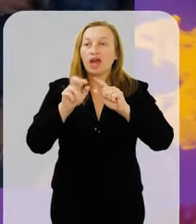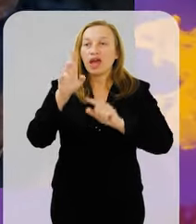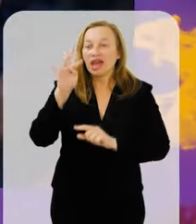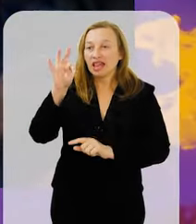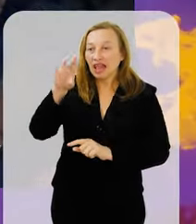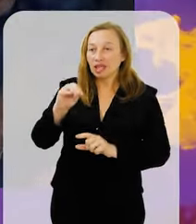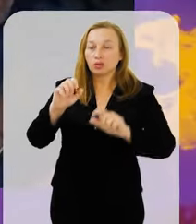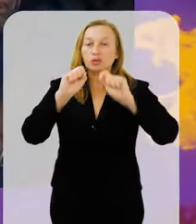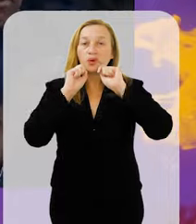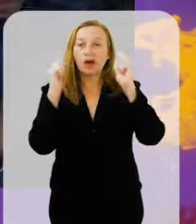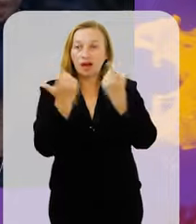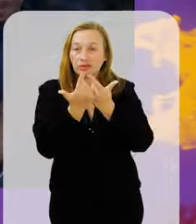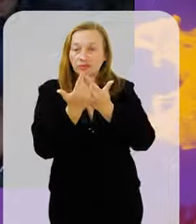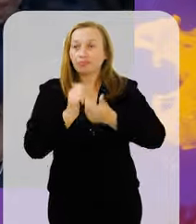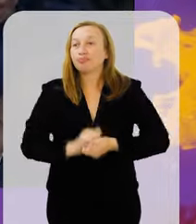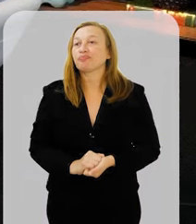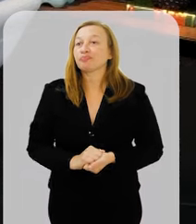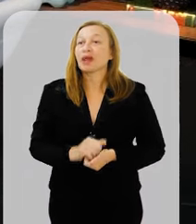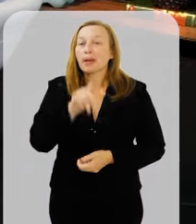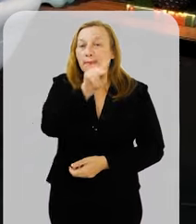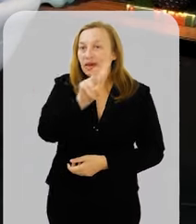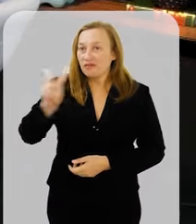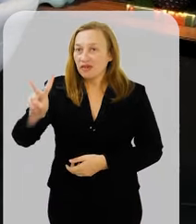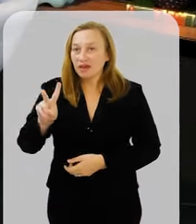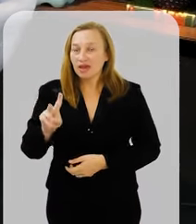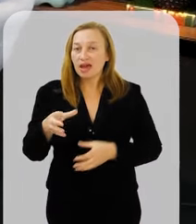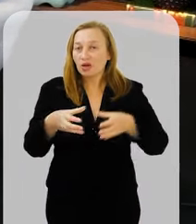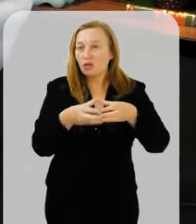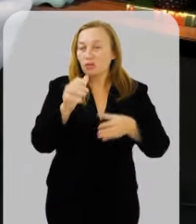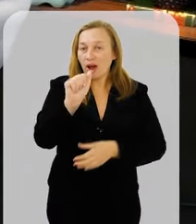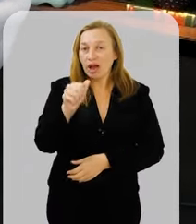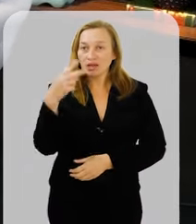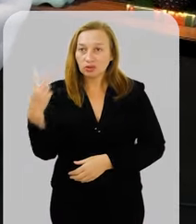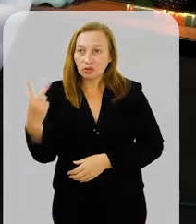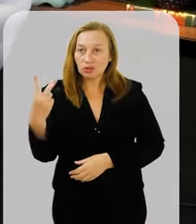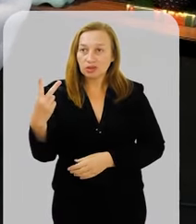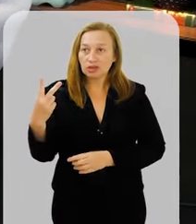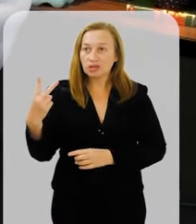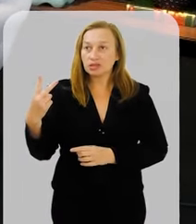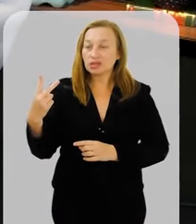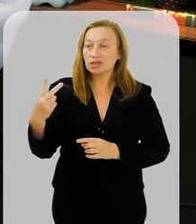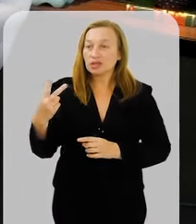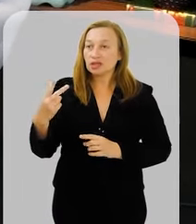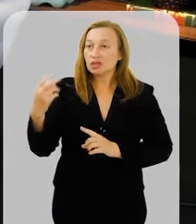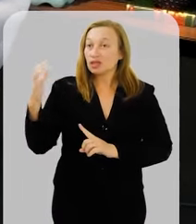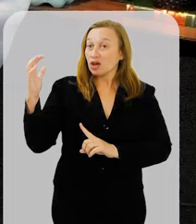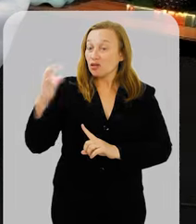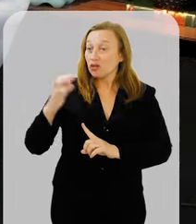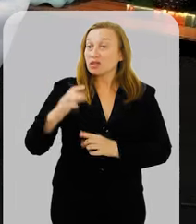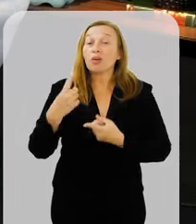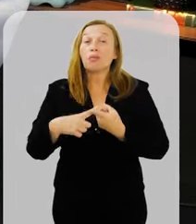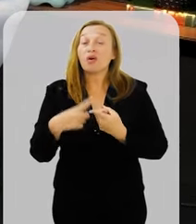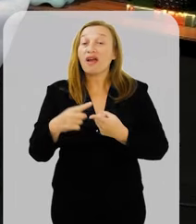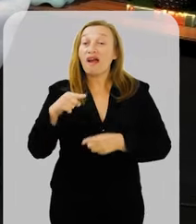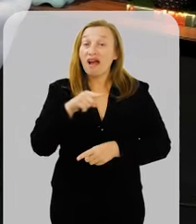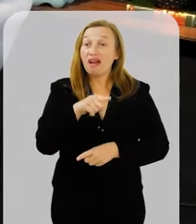Renato Azevedo. PV, a Série A2 é um grande atrativo porque dali vai sair um para a